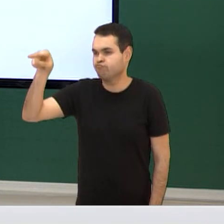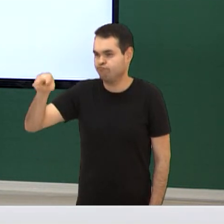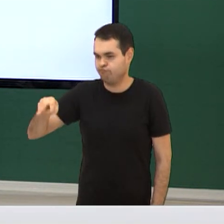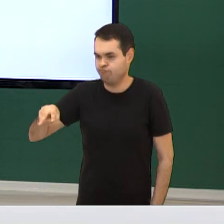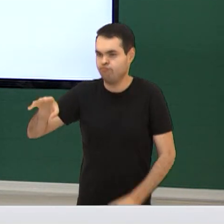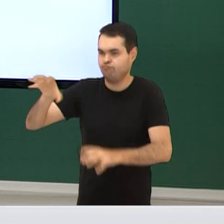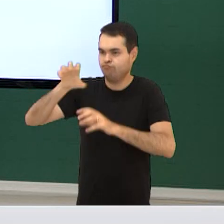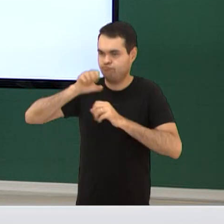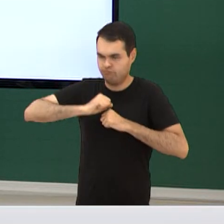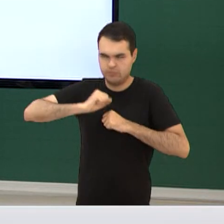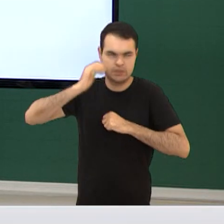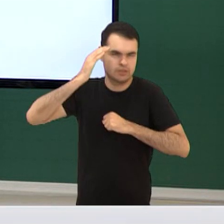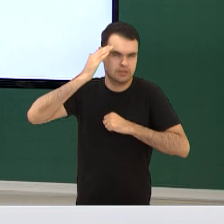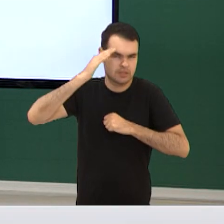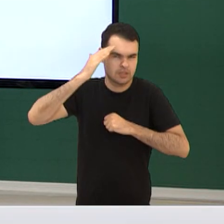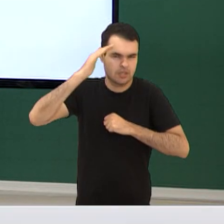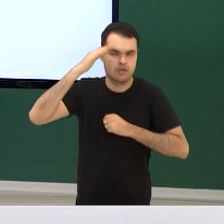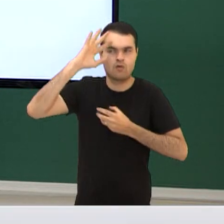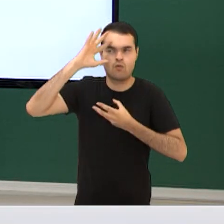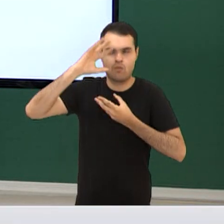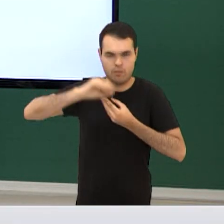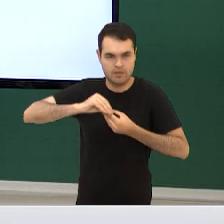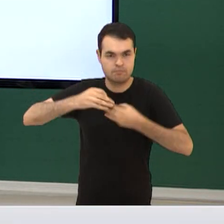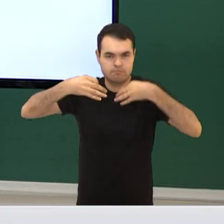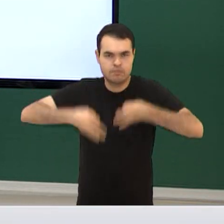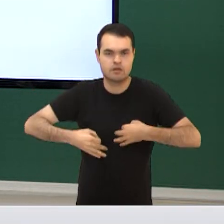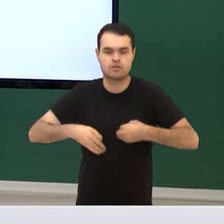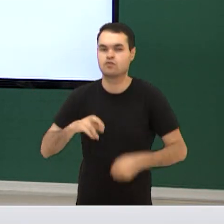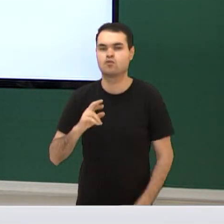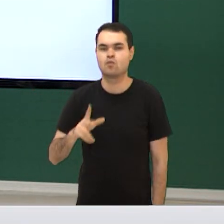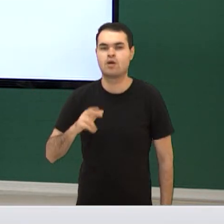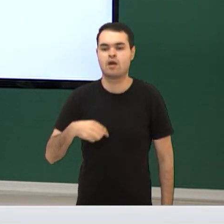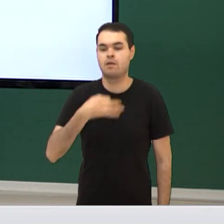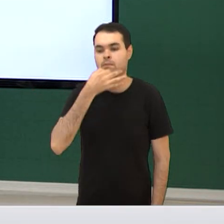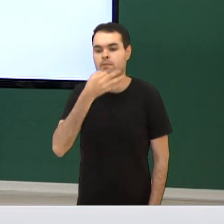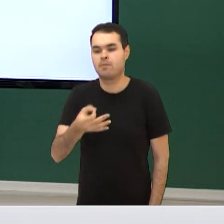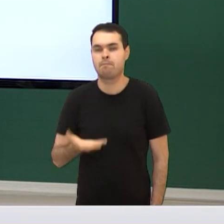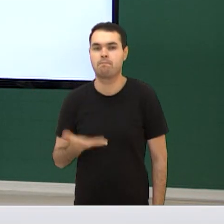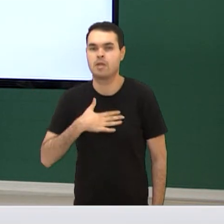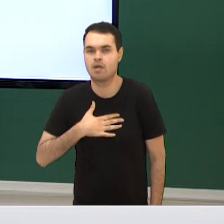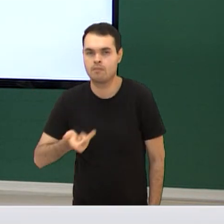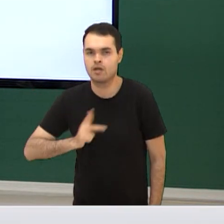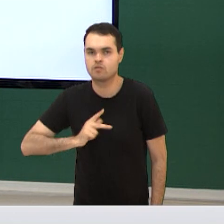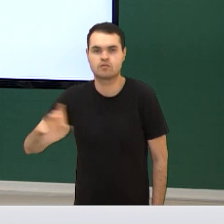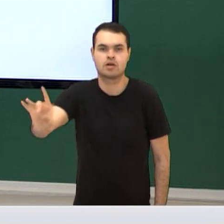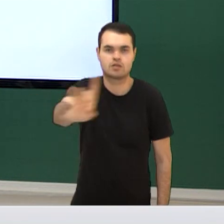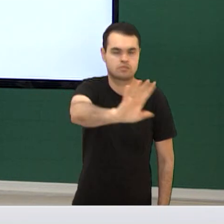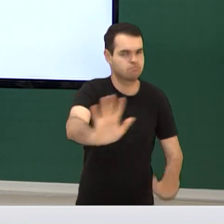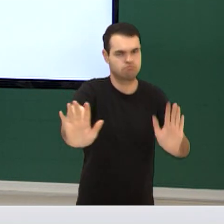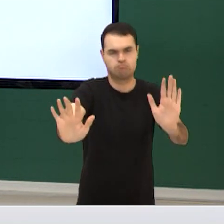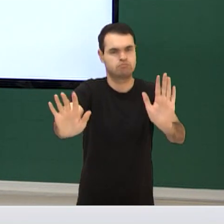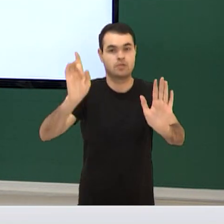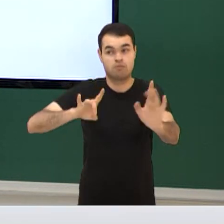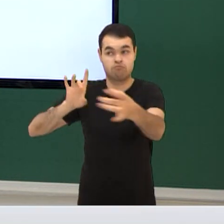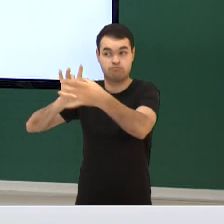casos, a reportagem não falou nada sobre isso, ok? Falou sobre término de